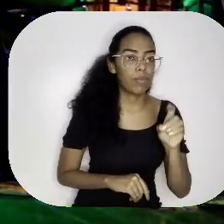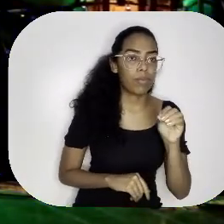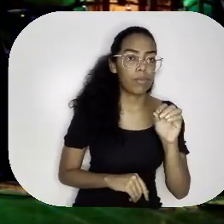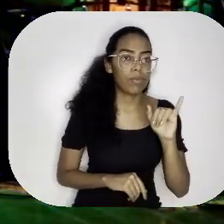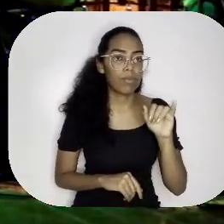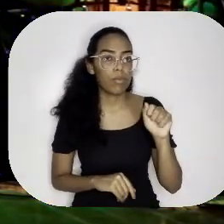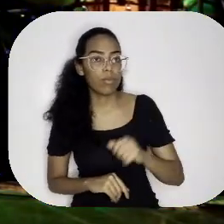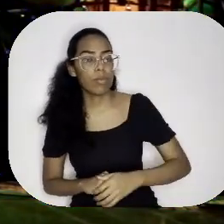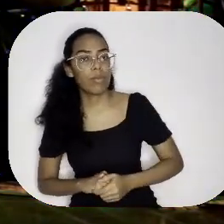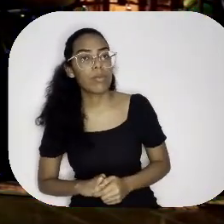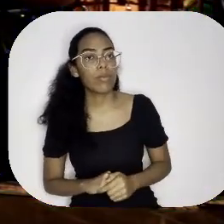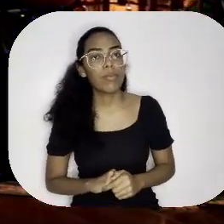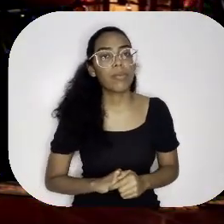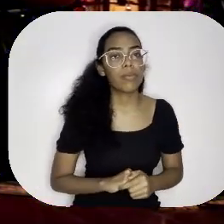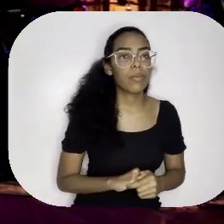Como é que é?